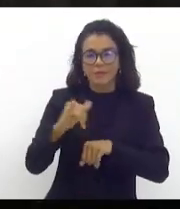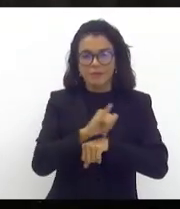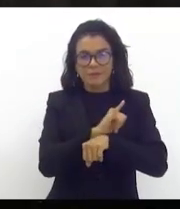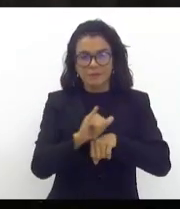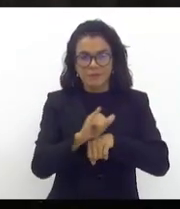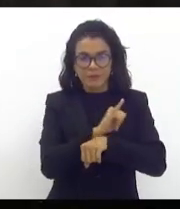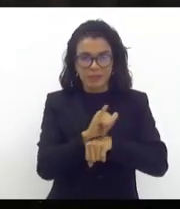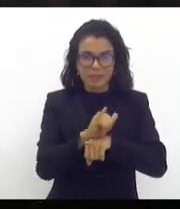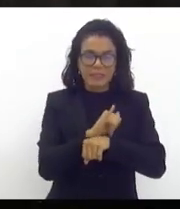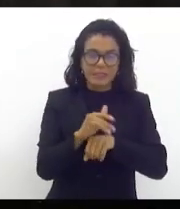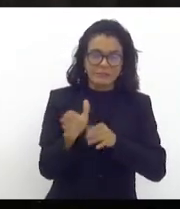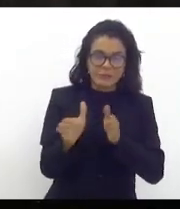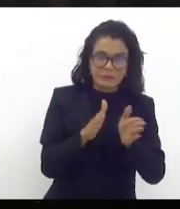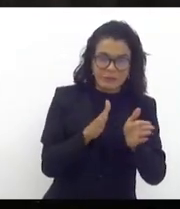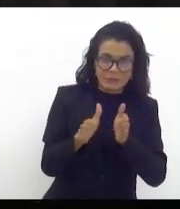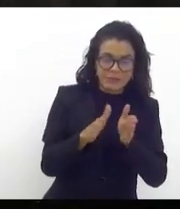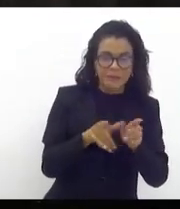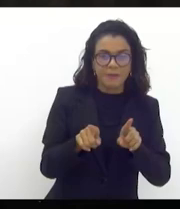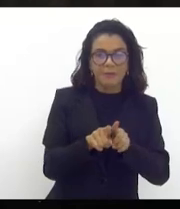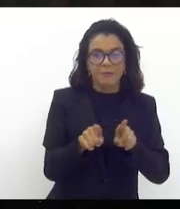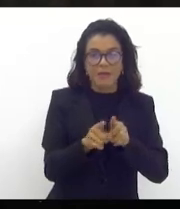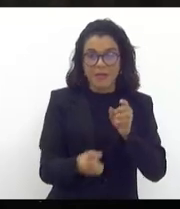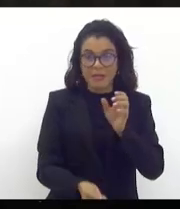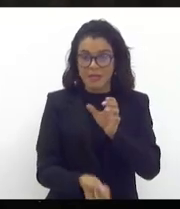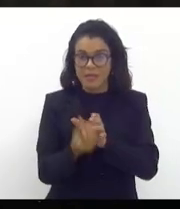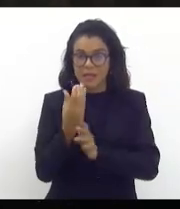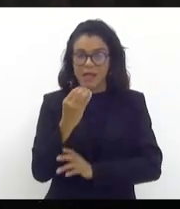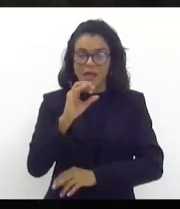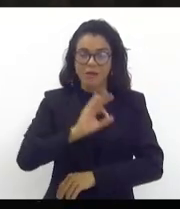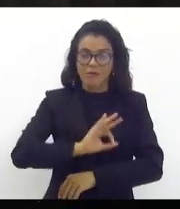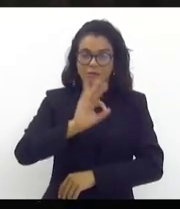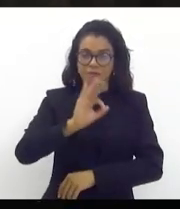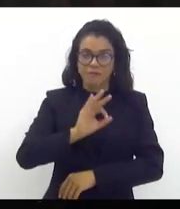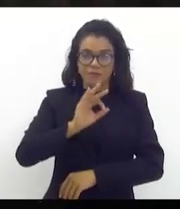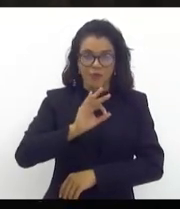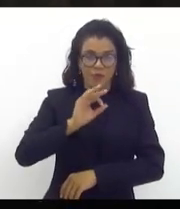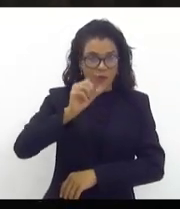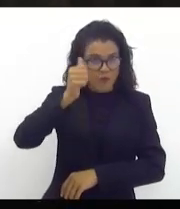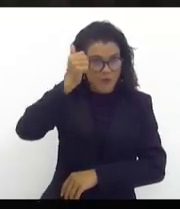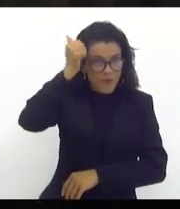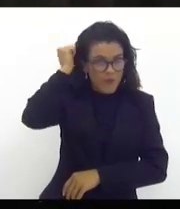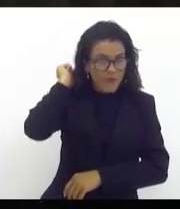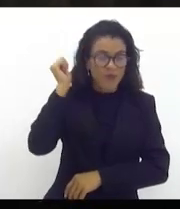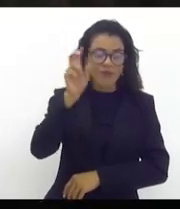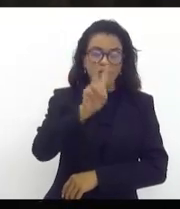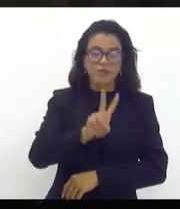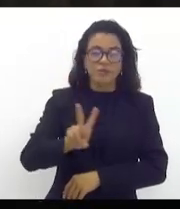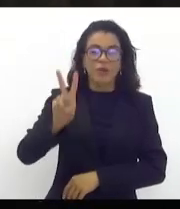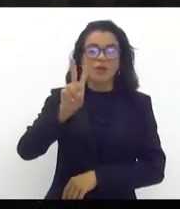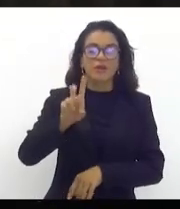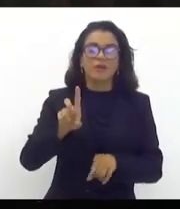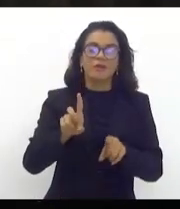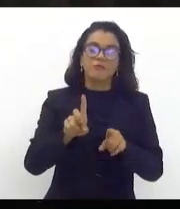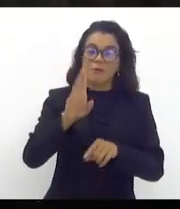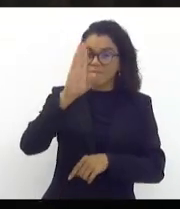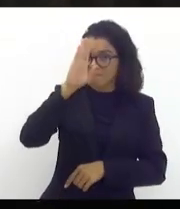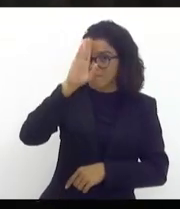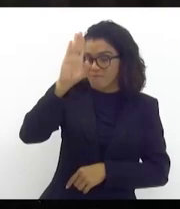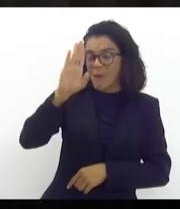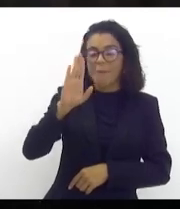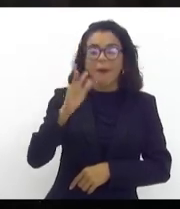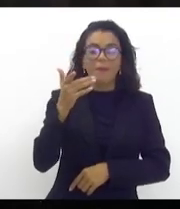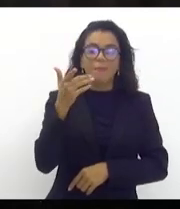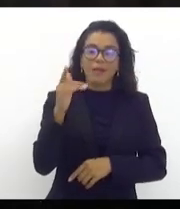de acesso. Então, criar a cotização no vestibular foi uma medida fundamental. Mas, para que essa medida